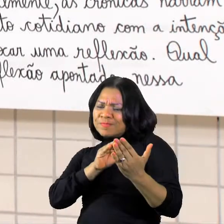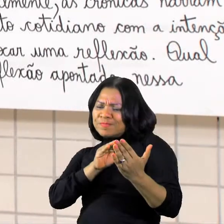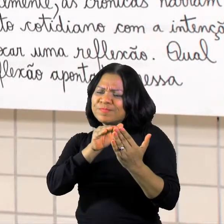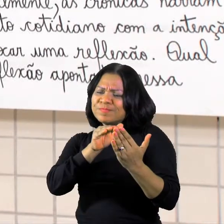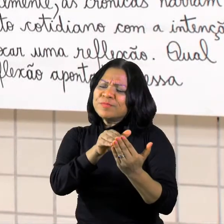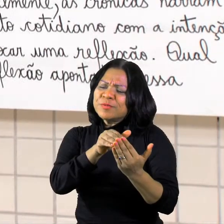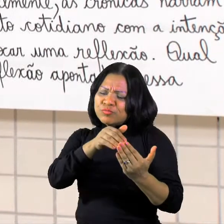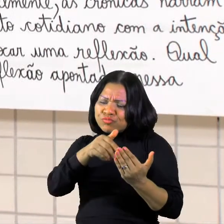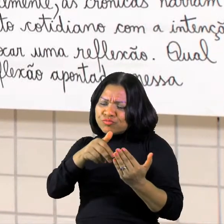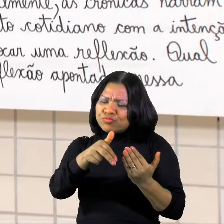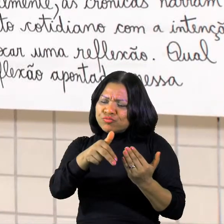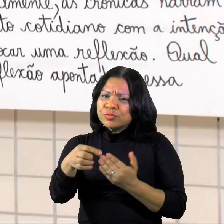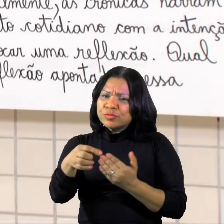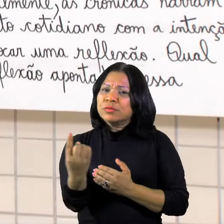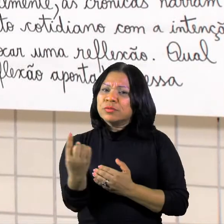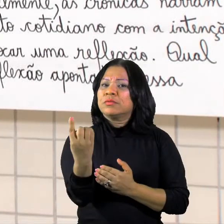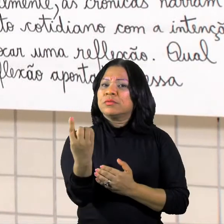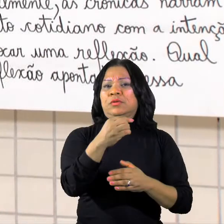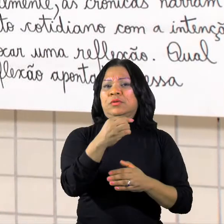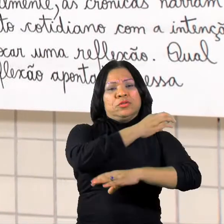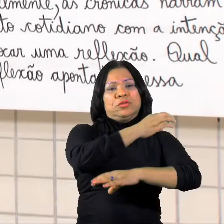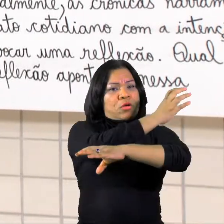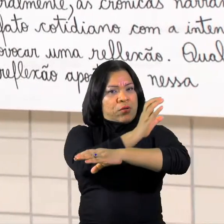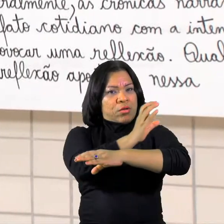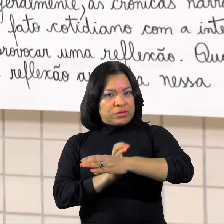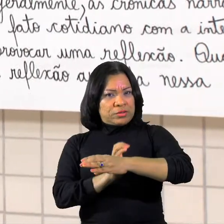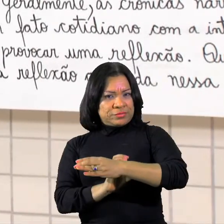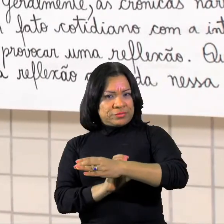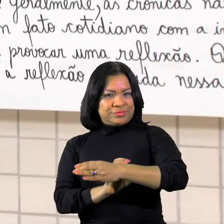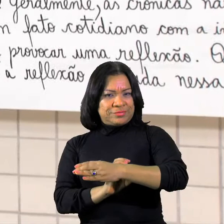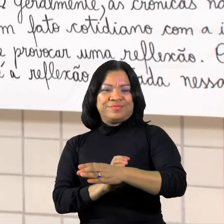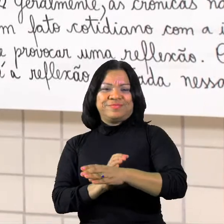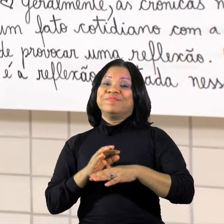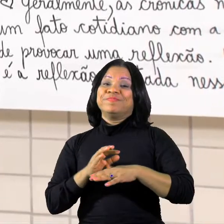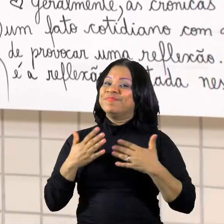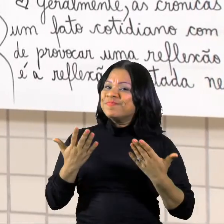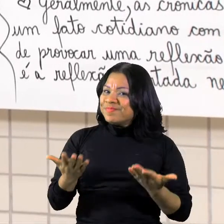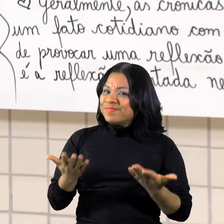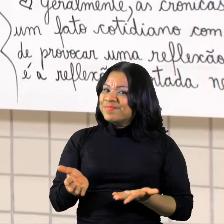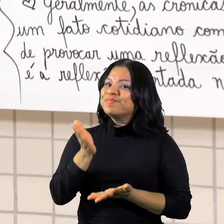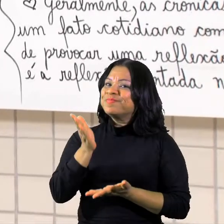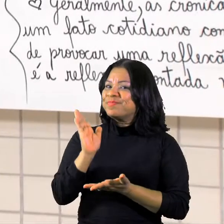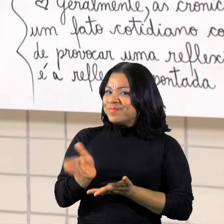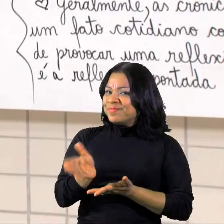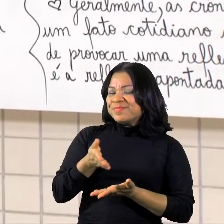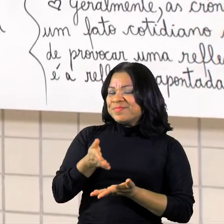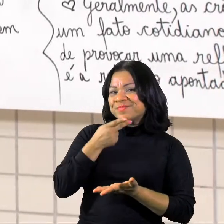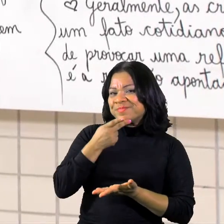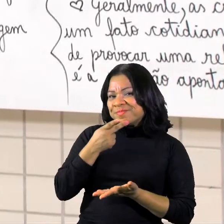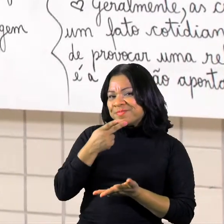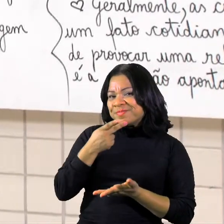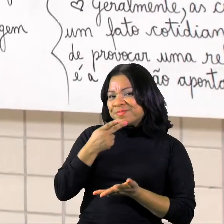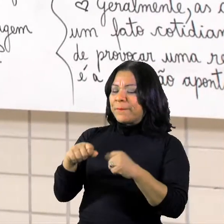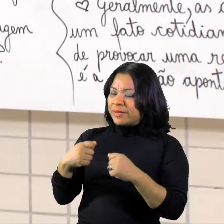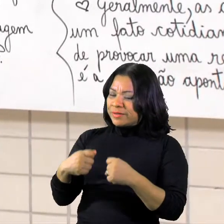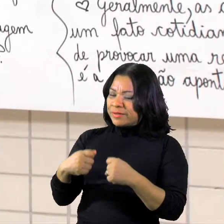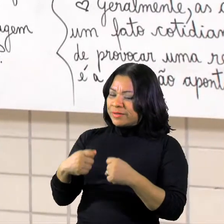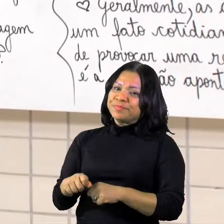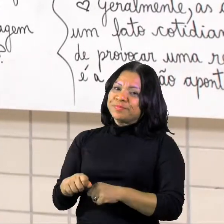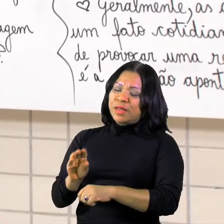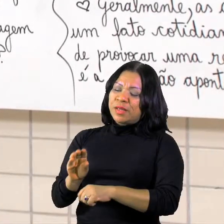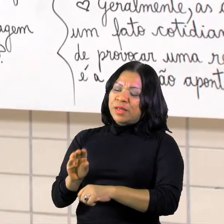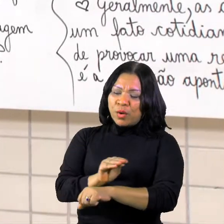pelo cerrado? E aí? Eu acabei de comentar, né, sobre essa questão do cuidado, do zelo, quando